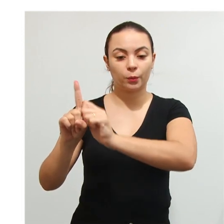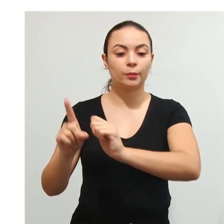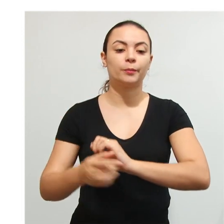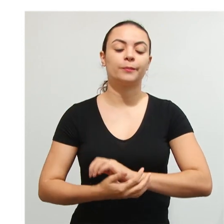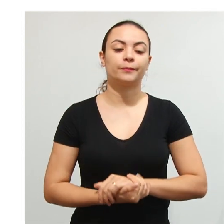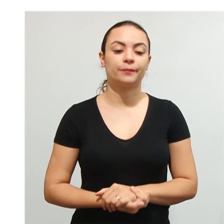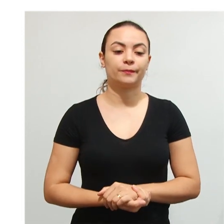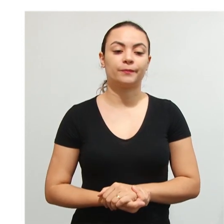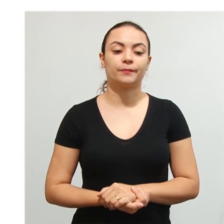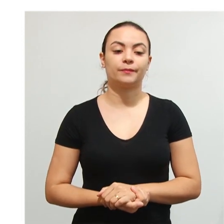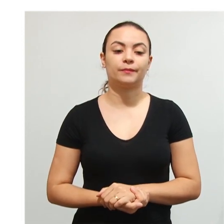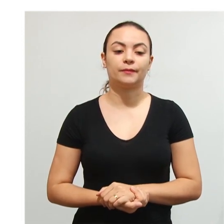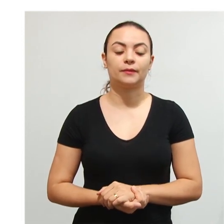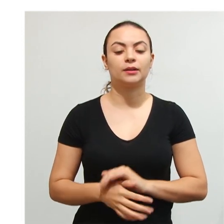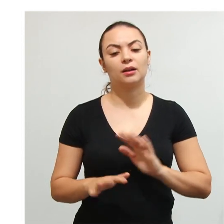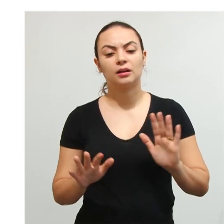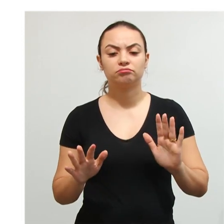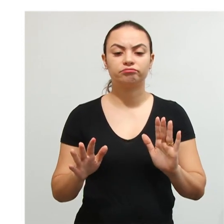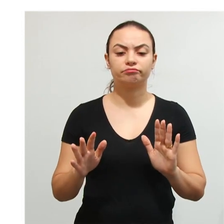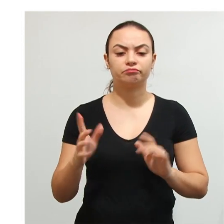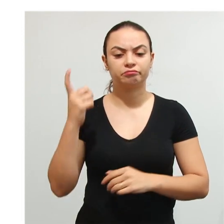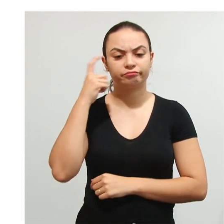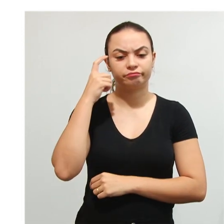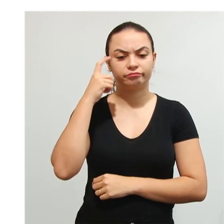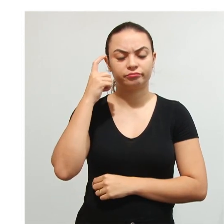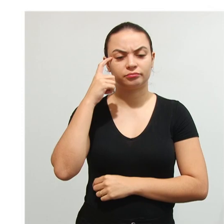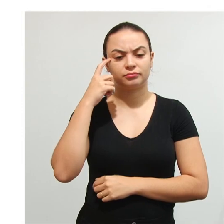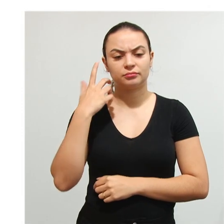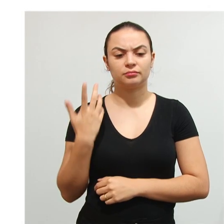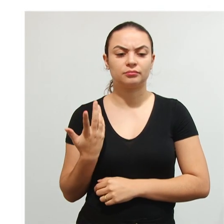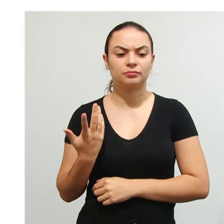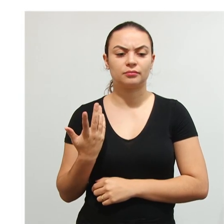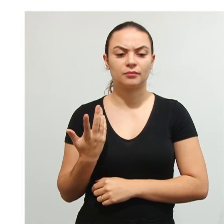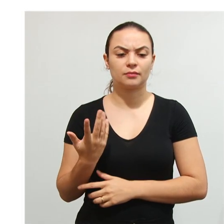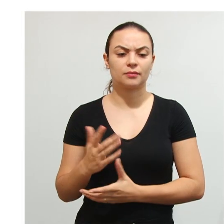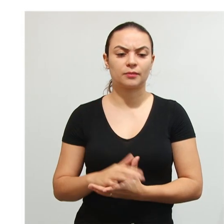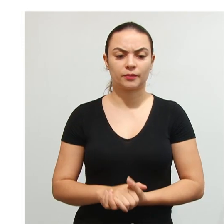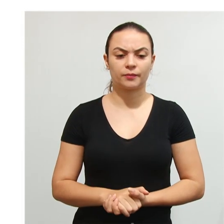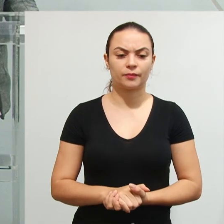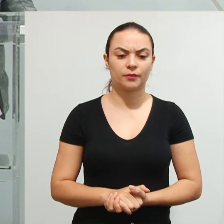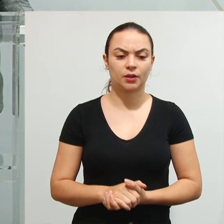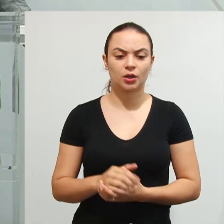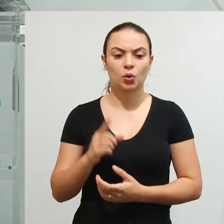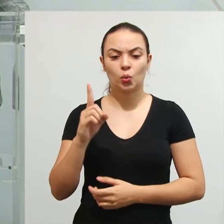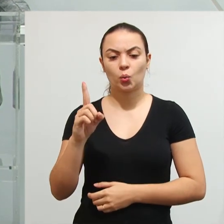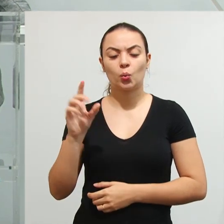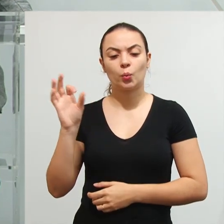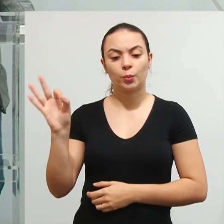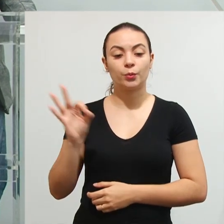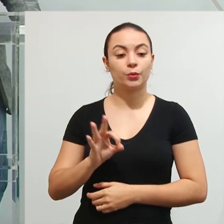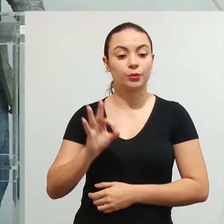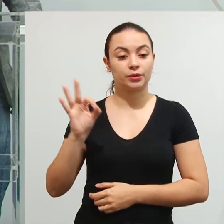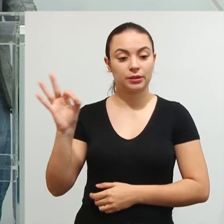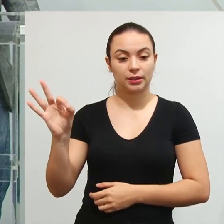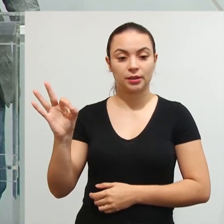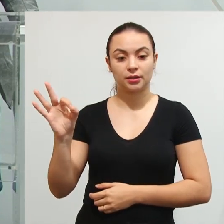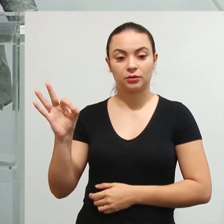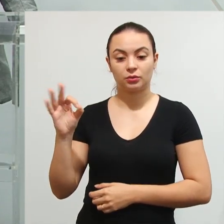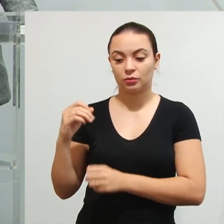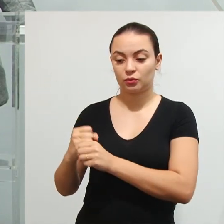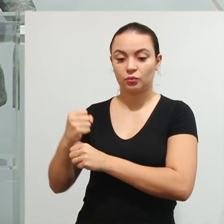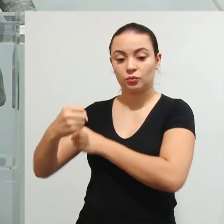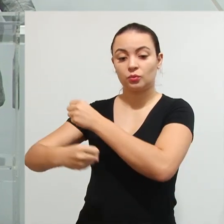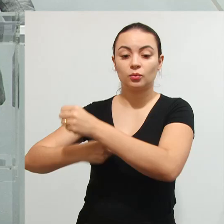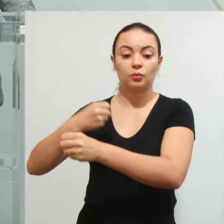Ah mas você deve estar pensando mas espera aí se 12% ao ano equivale proporcional a 1% ao mês então vai gerar